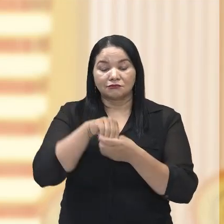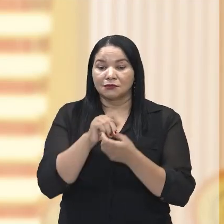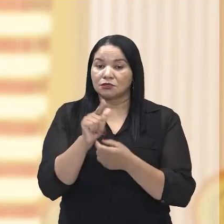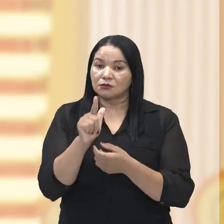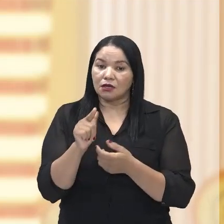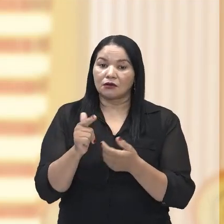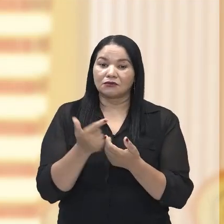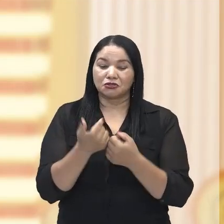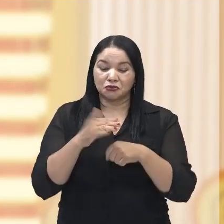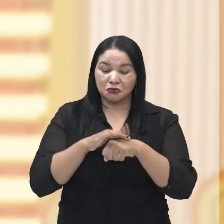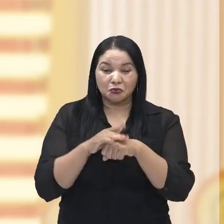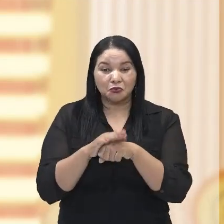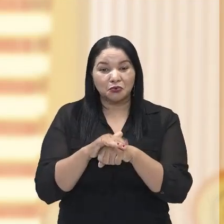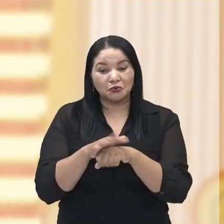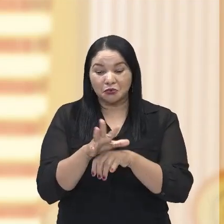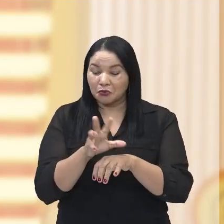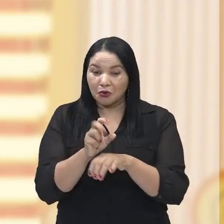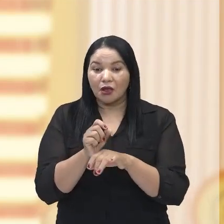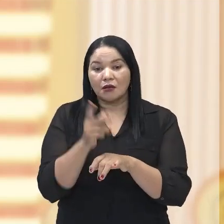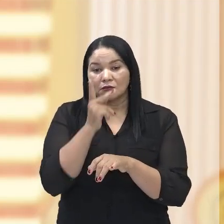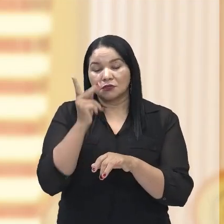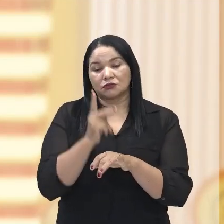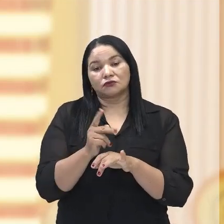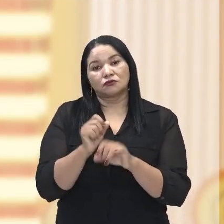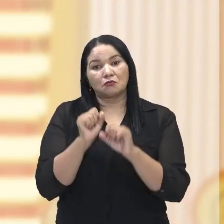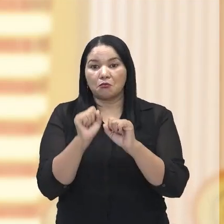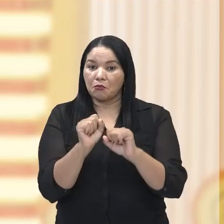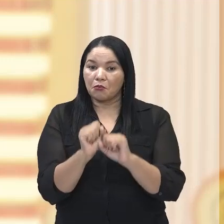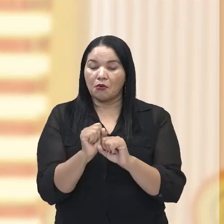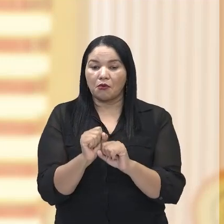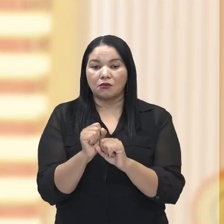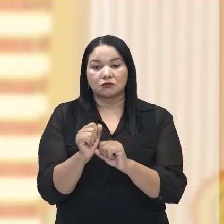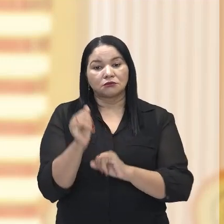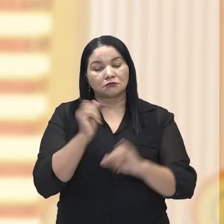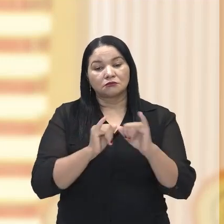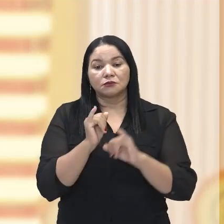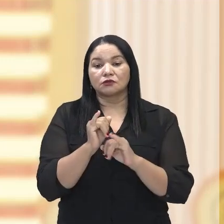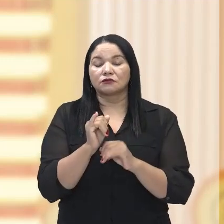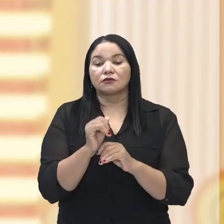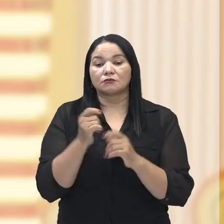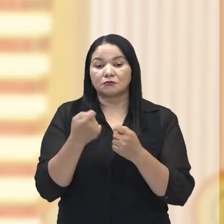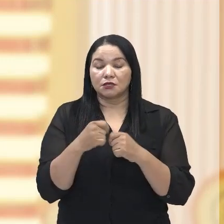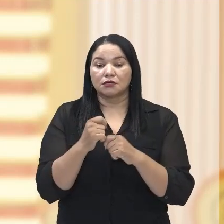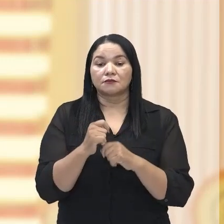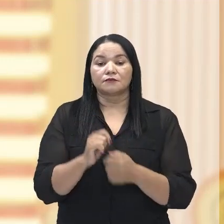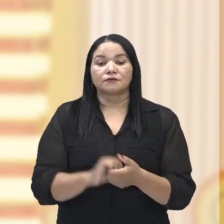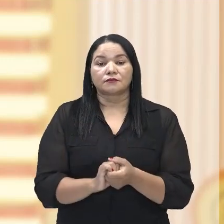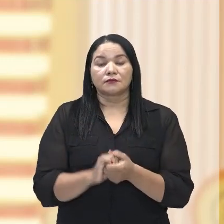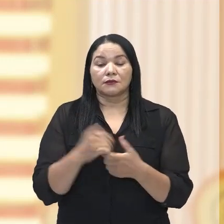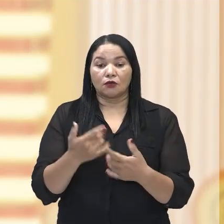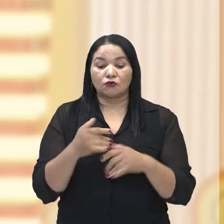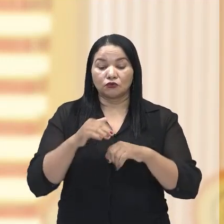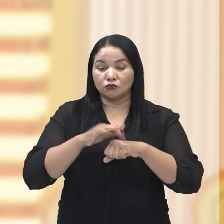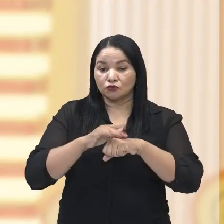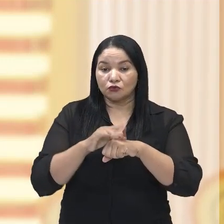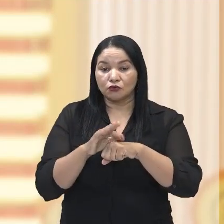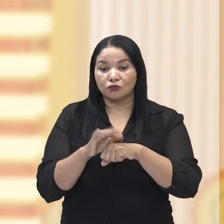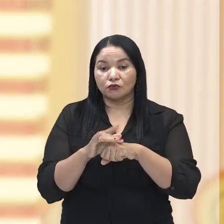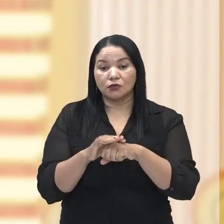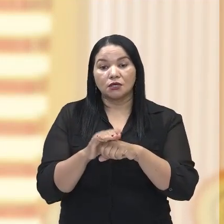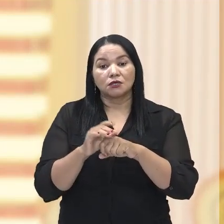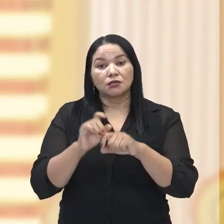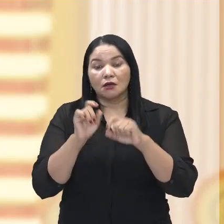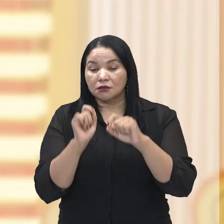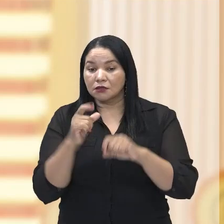doenças que é possível as pessoas estarem pegando e são doenças tratáveis. Como nós vimos agora há pouco na outra ODS